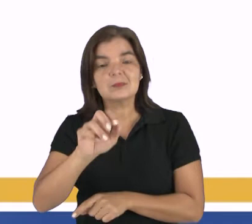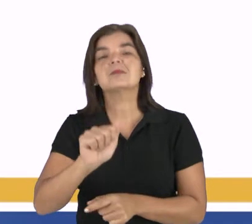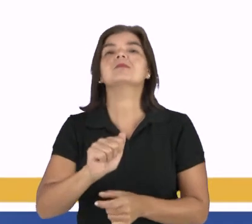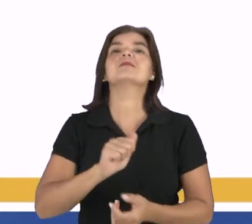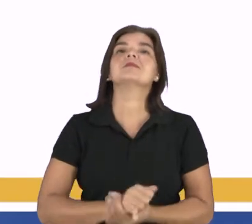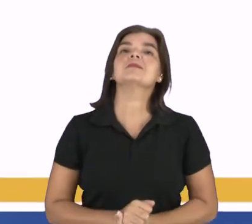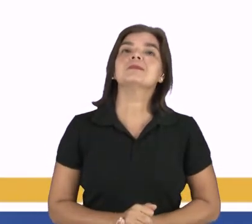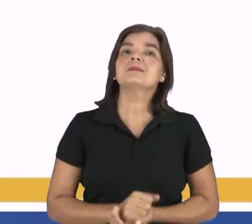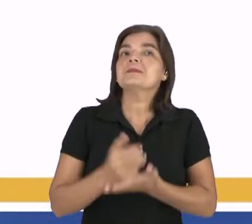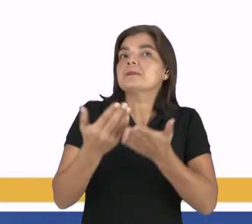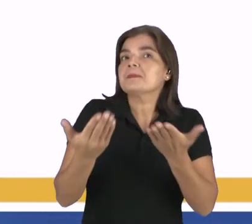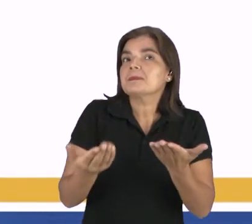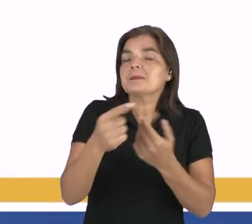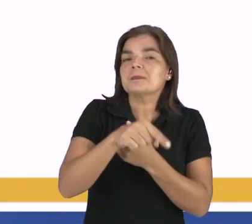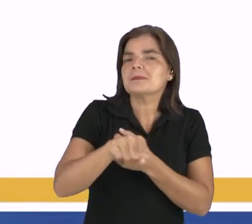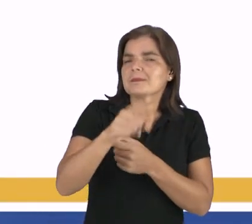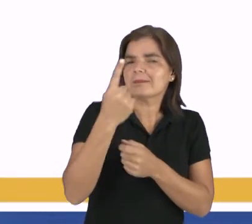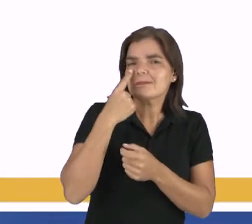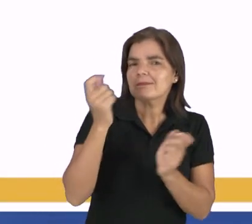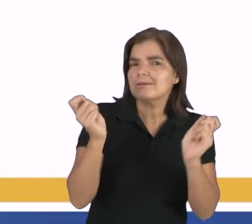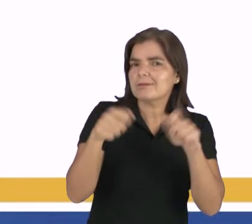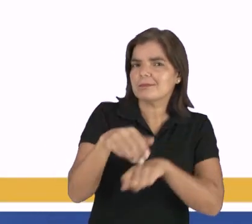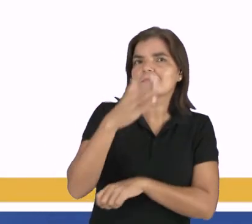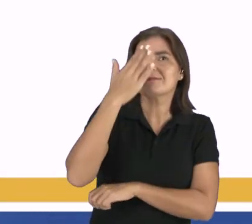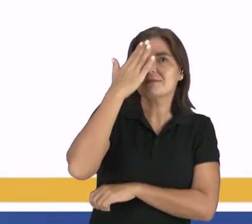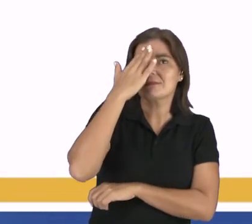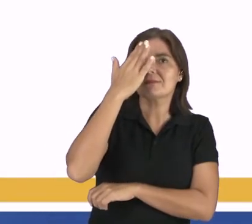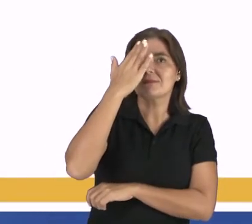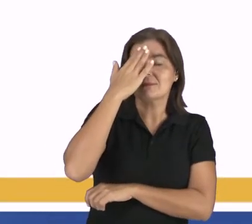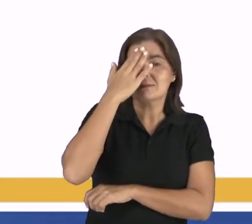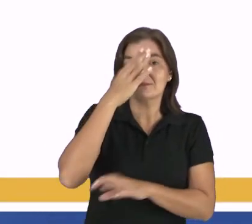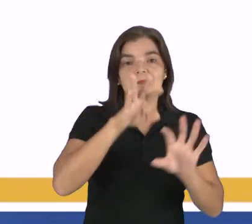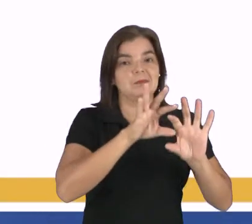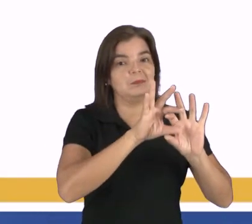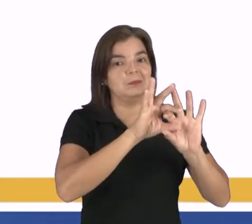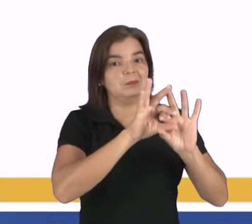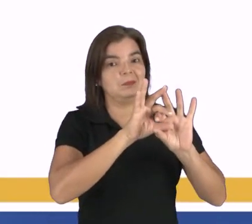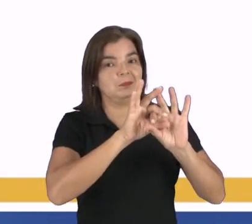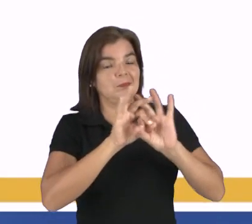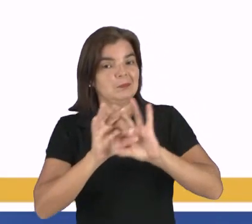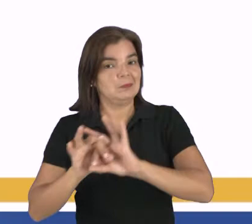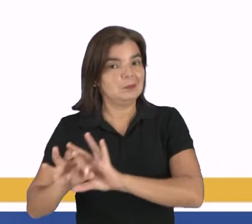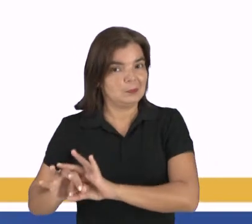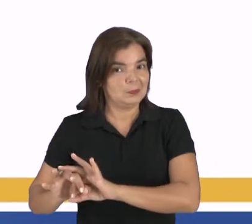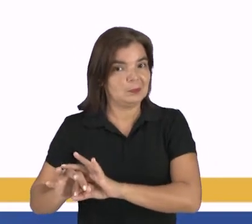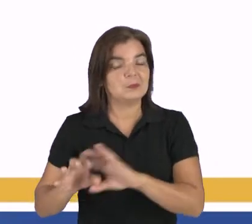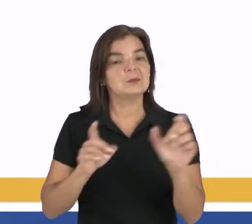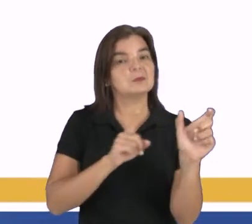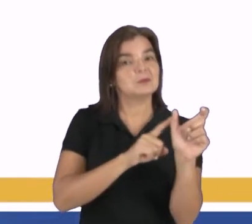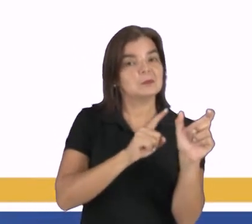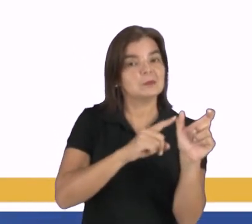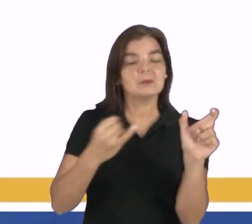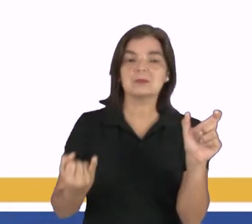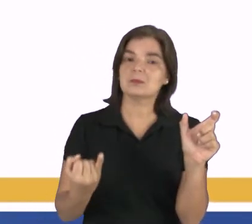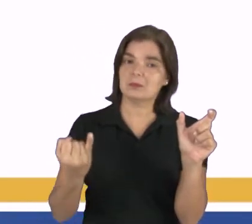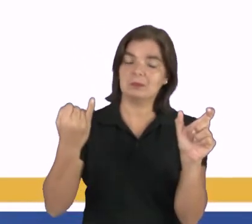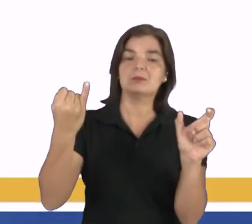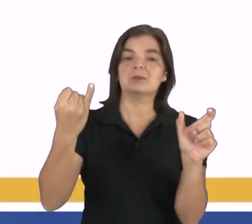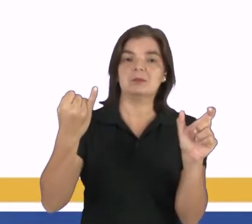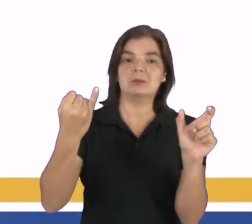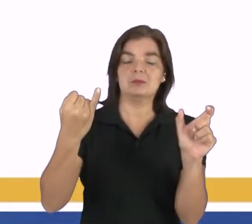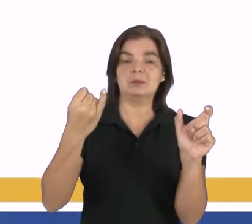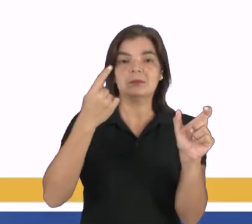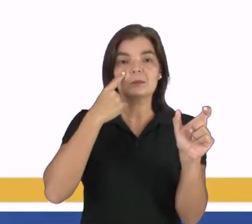Então, para que você possa entender, a coesão ela tem que partir de uma palavra-chave